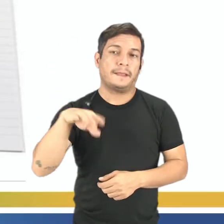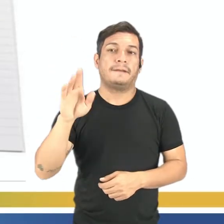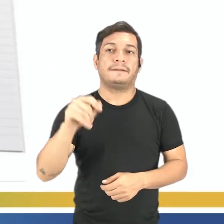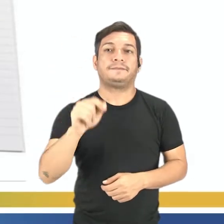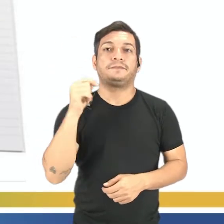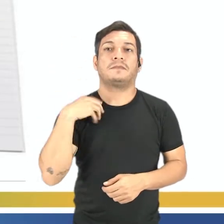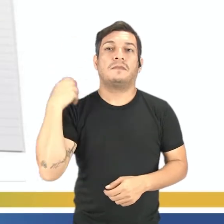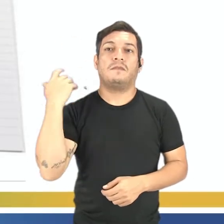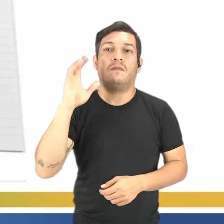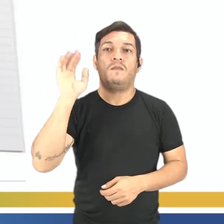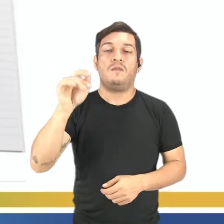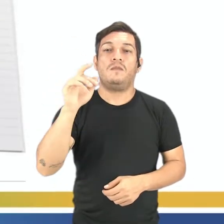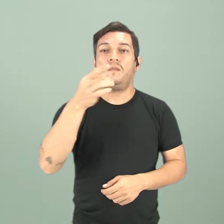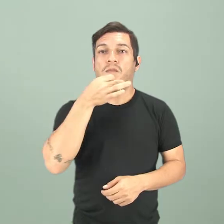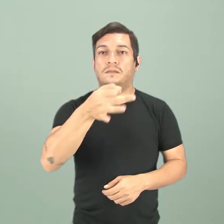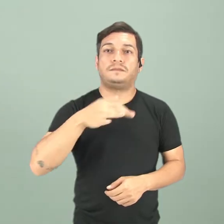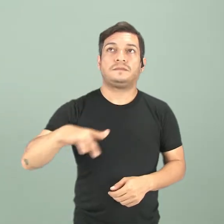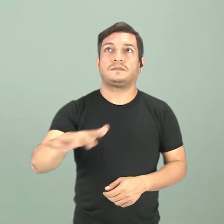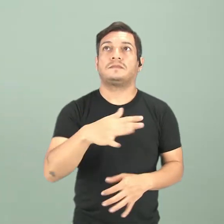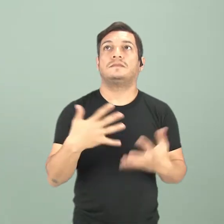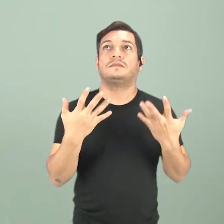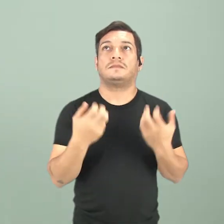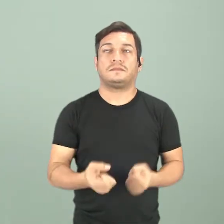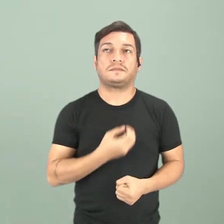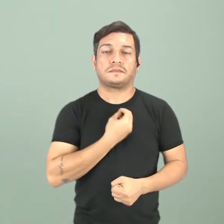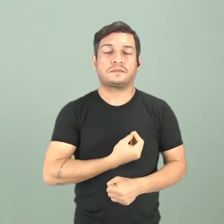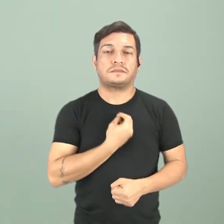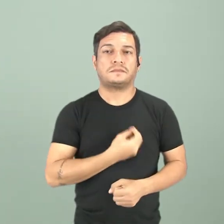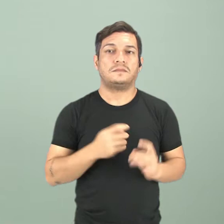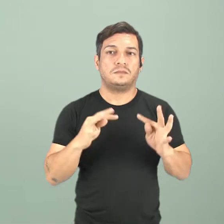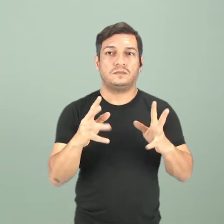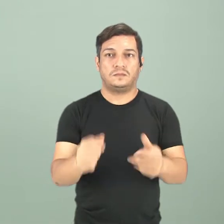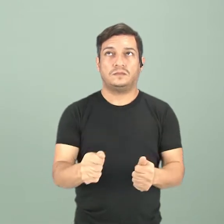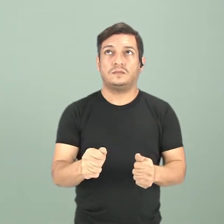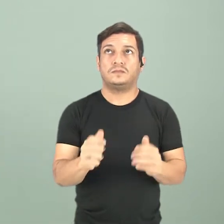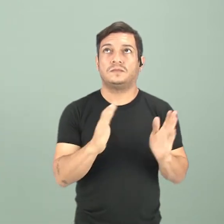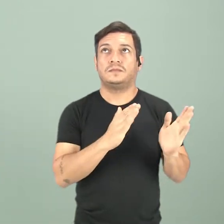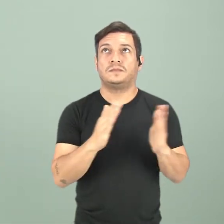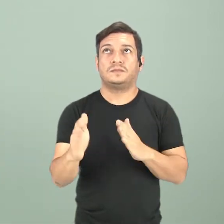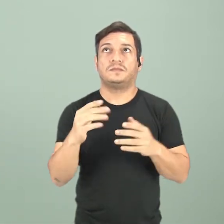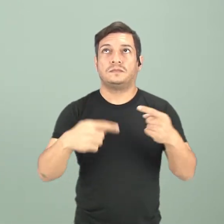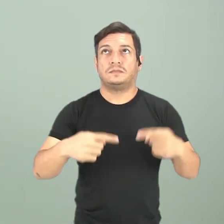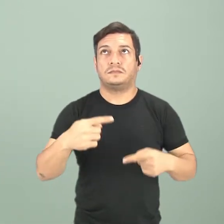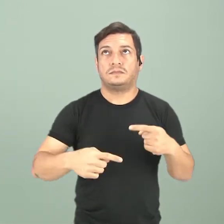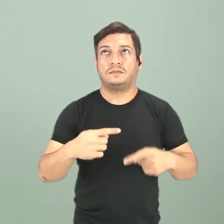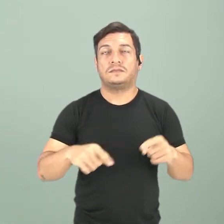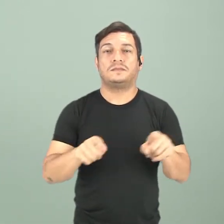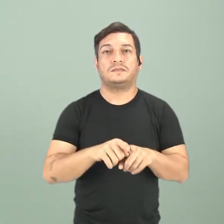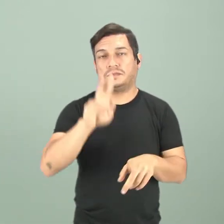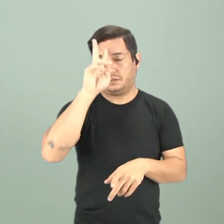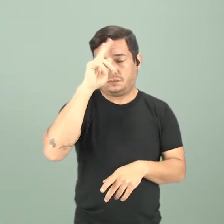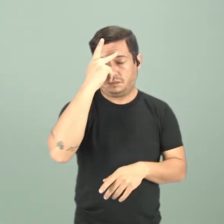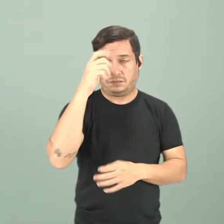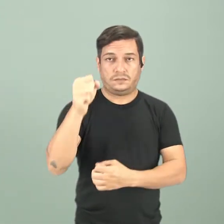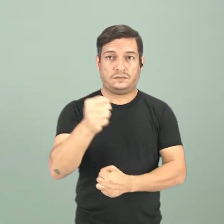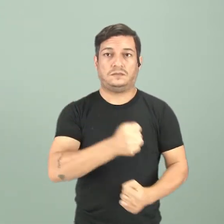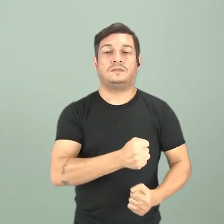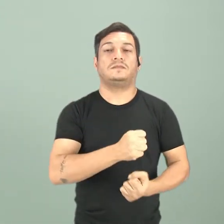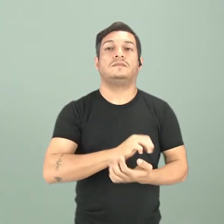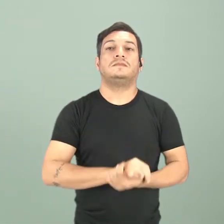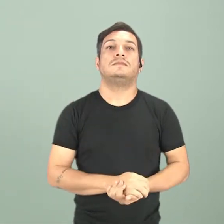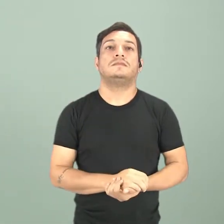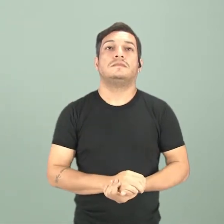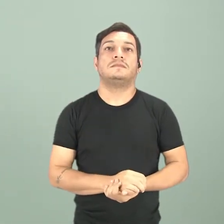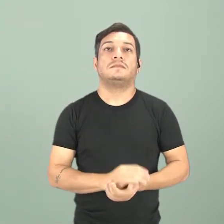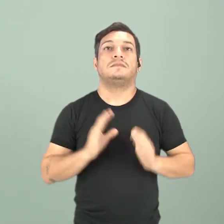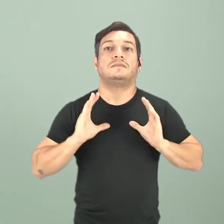ela aceitava a participação de todos no processo político e nas decisões de poder? E a cidadania.